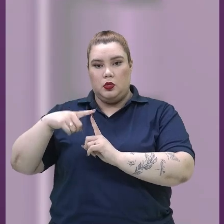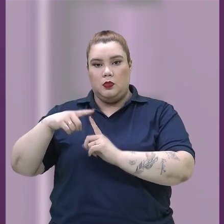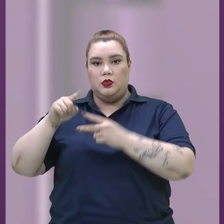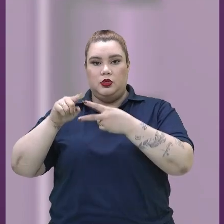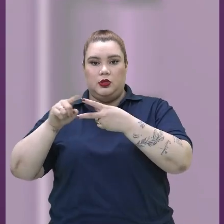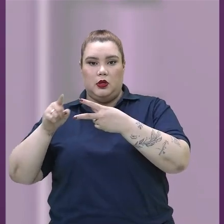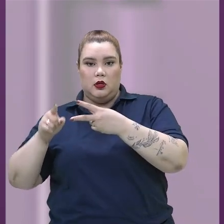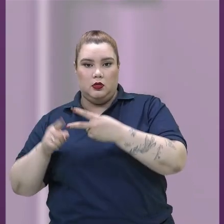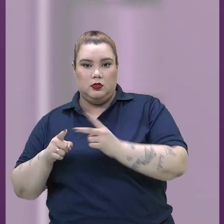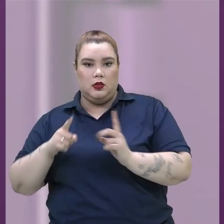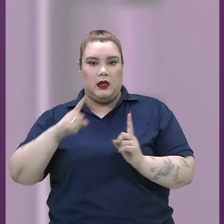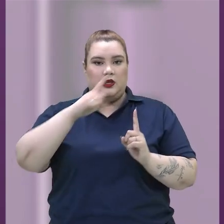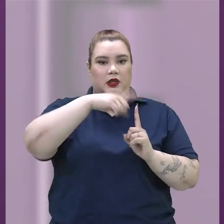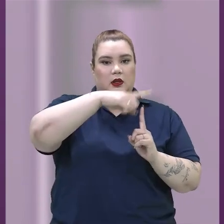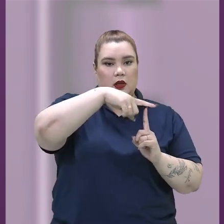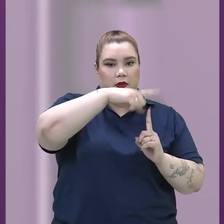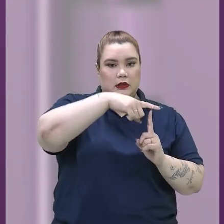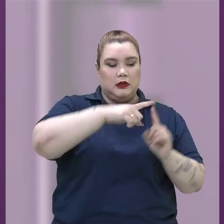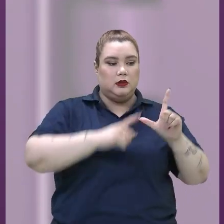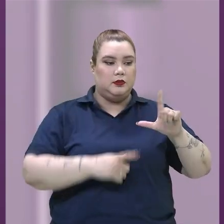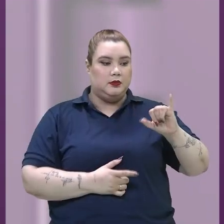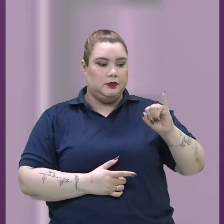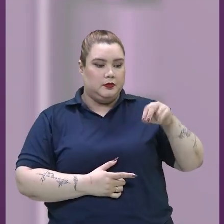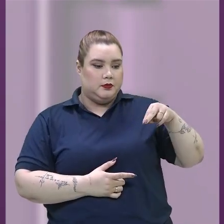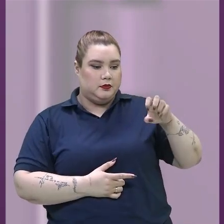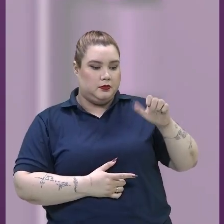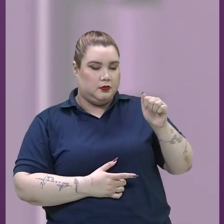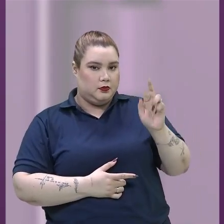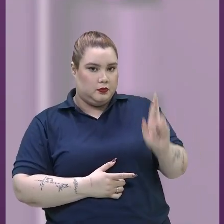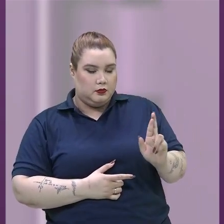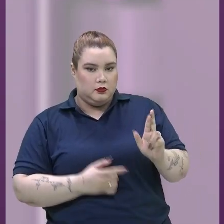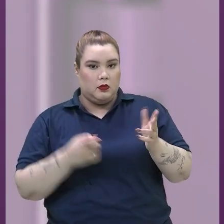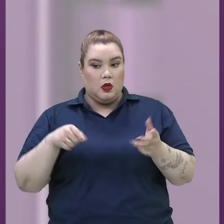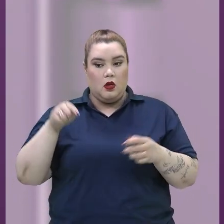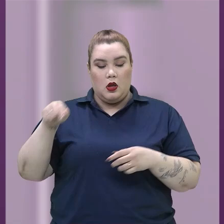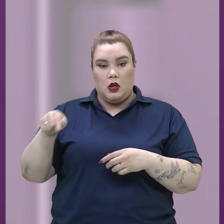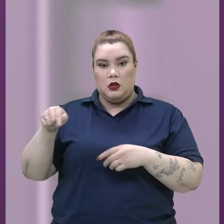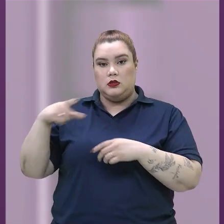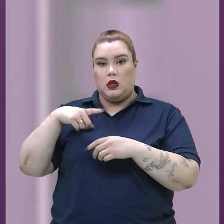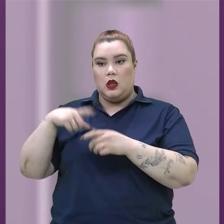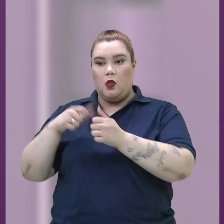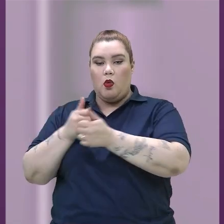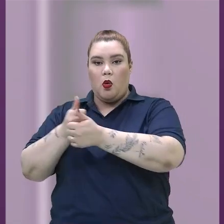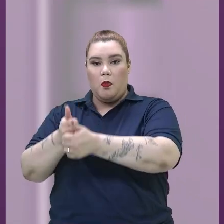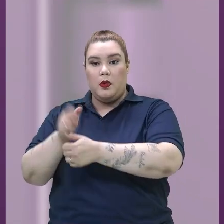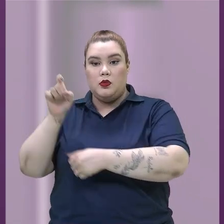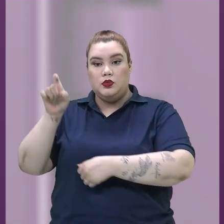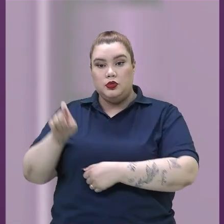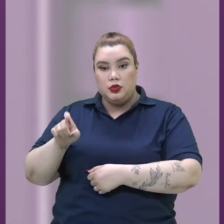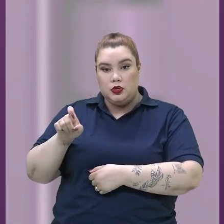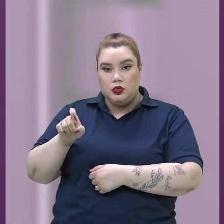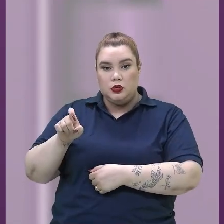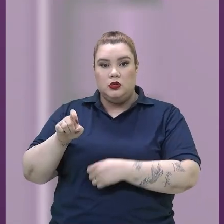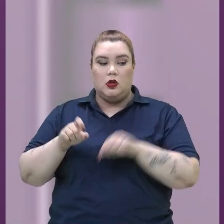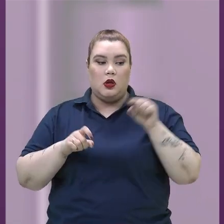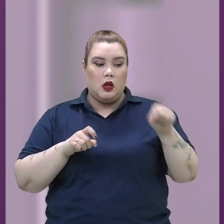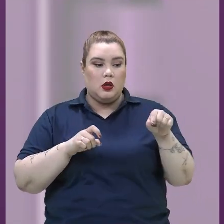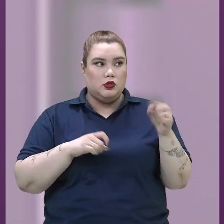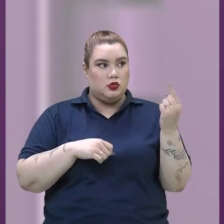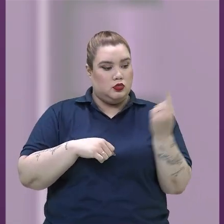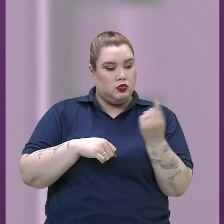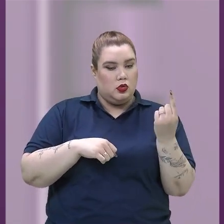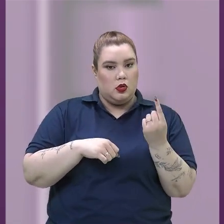né? O angular é aquele que está acompanhando o x ali na expressão, e o que está sozinho é o